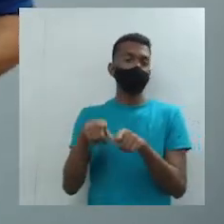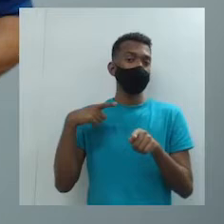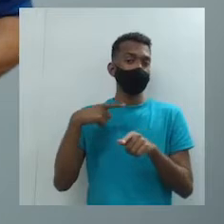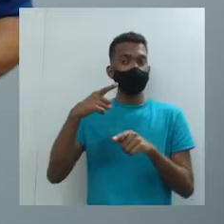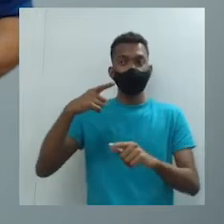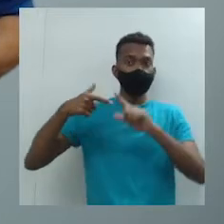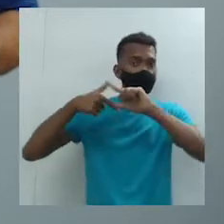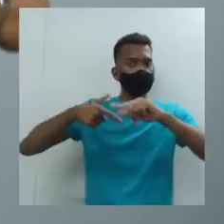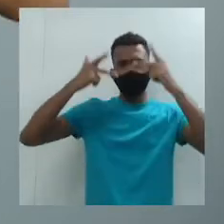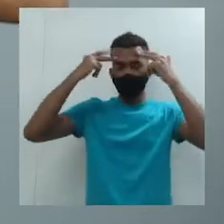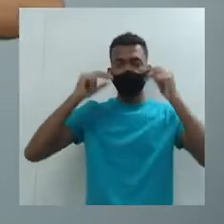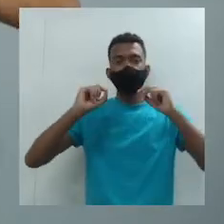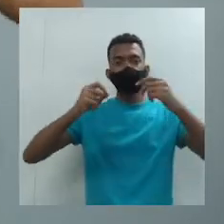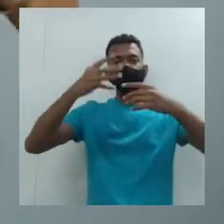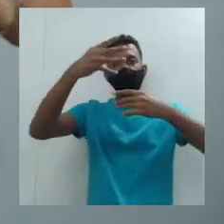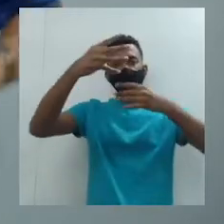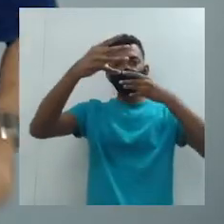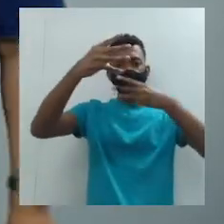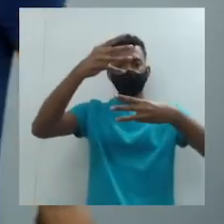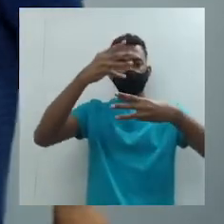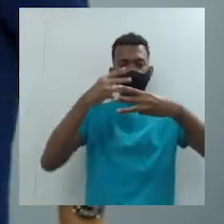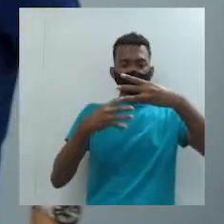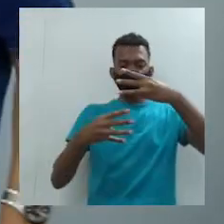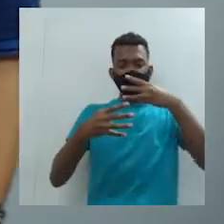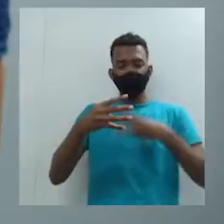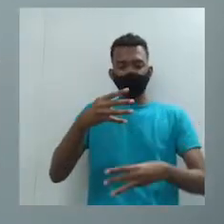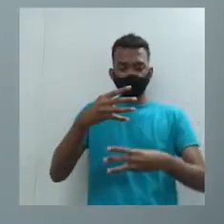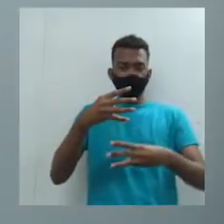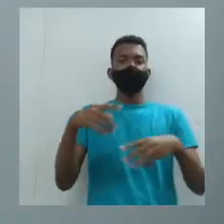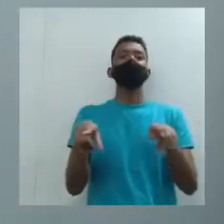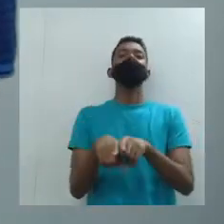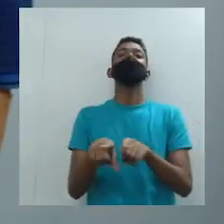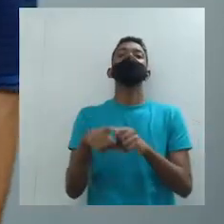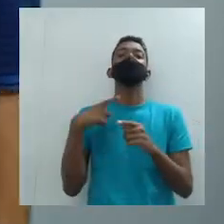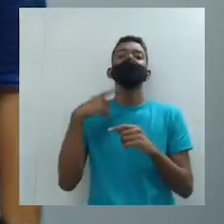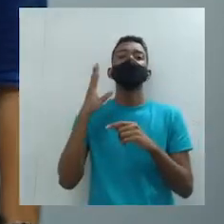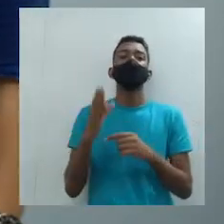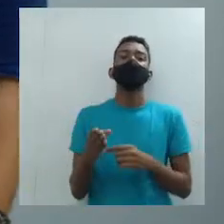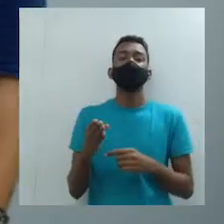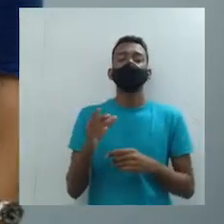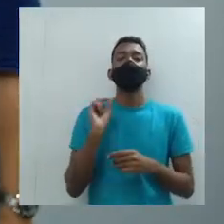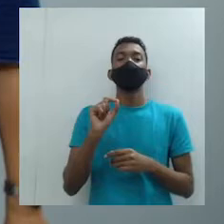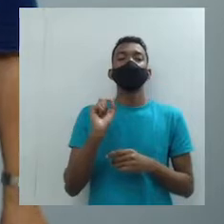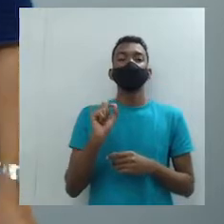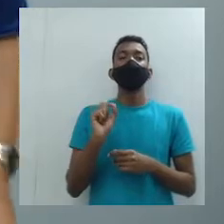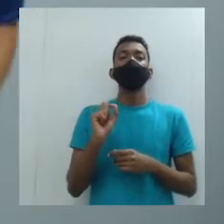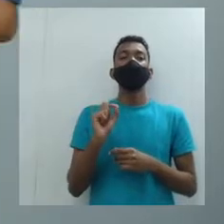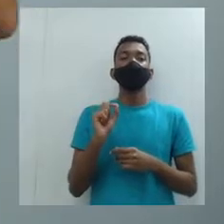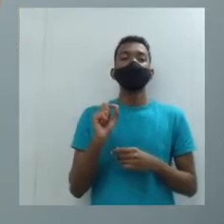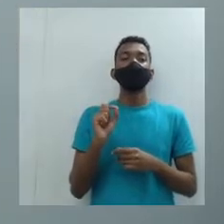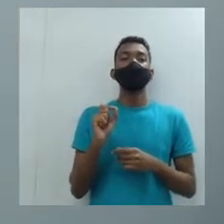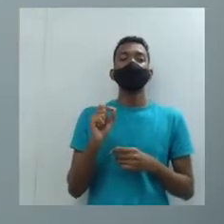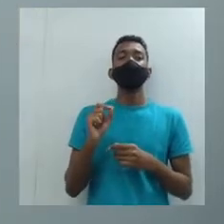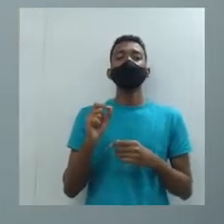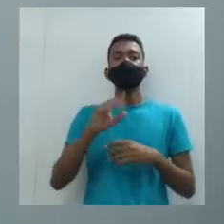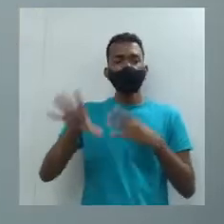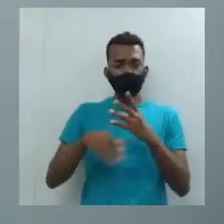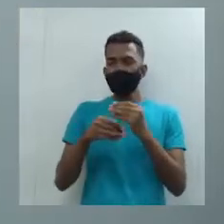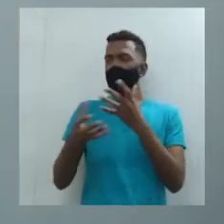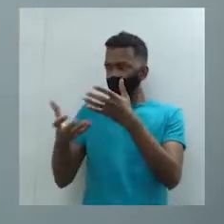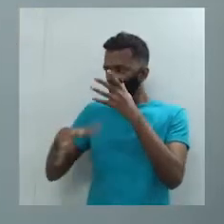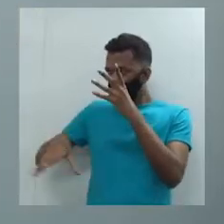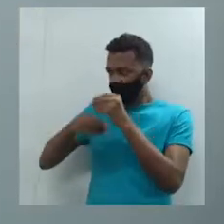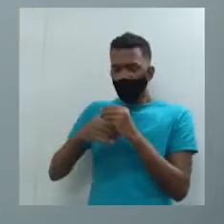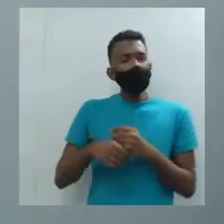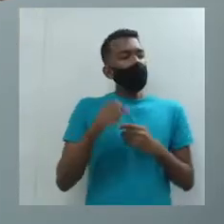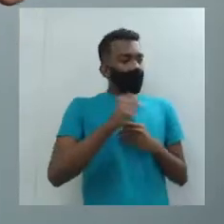quartetos e 2 tercetos com verso de 10 ou 12 sílabas poéticas. Mais alguma coisa a acrescentar, professor? Pronto, o professor Robson fez uma boa